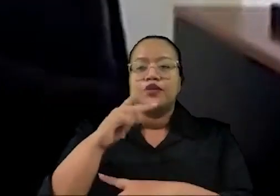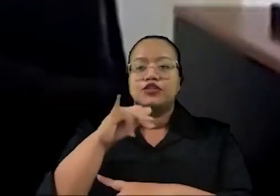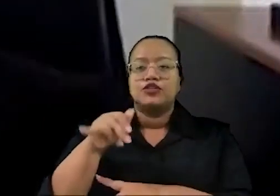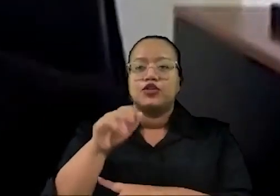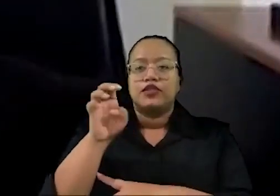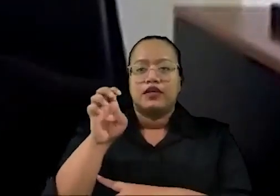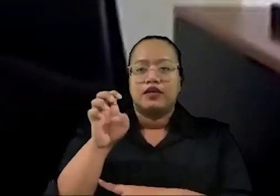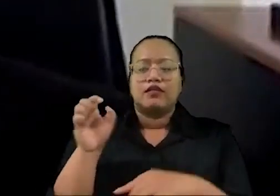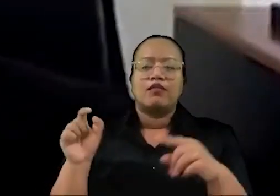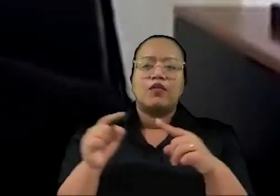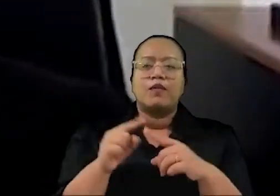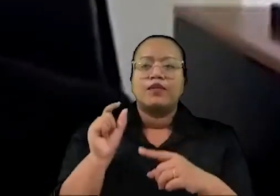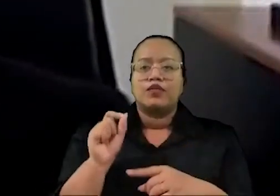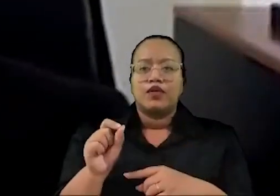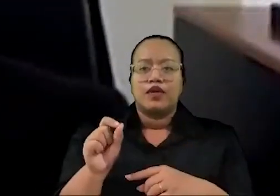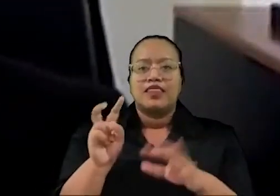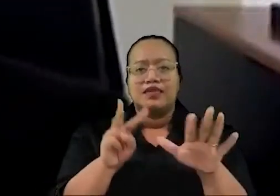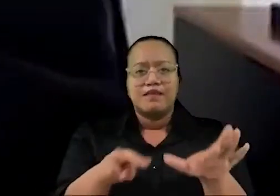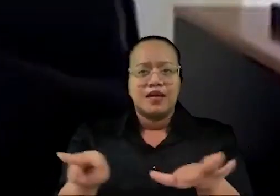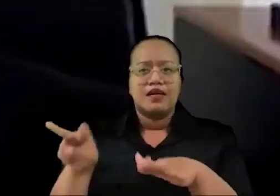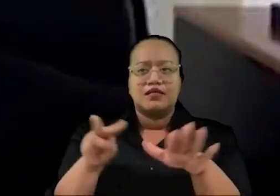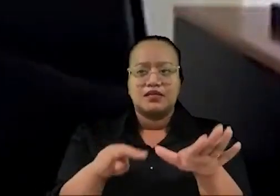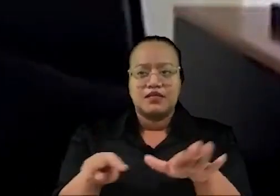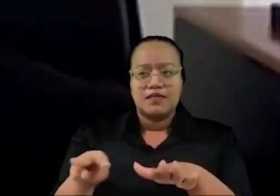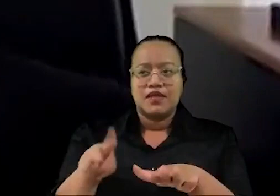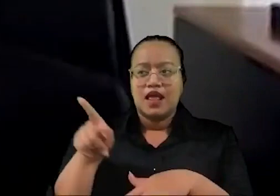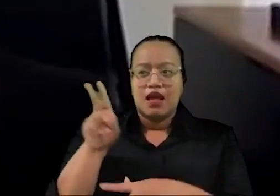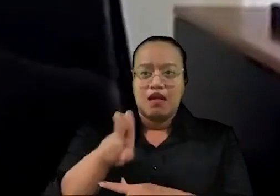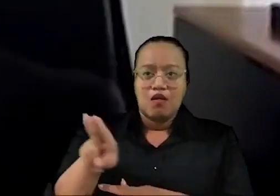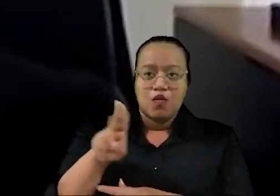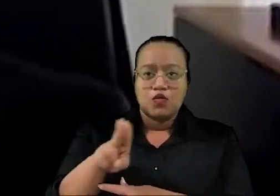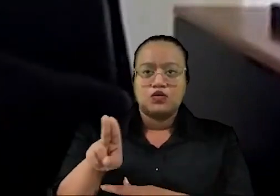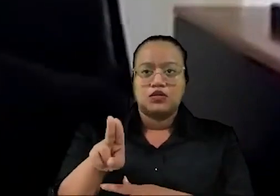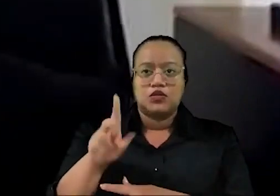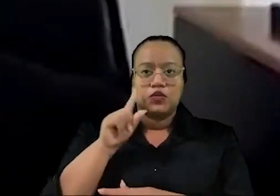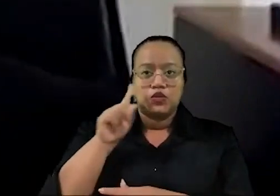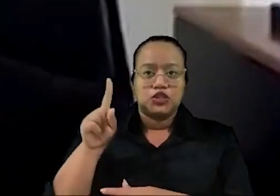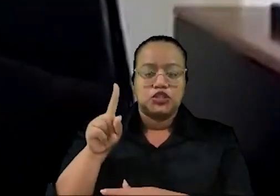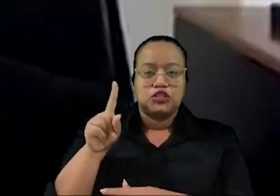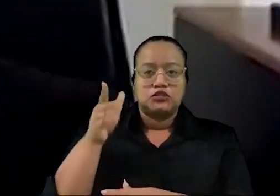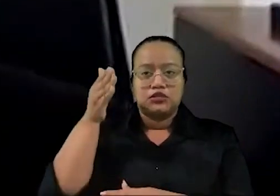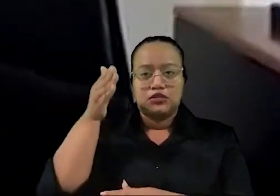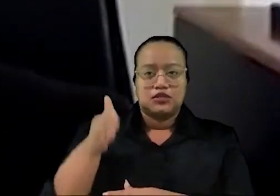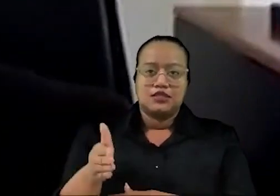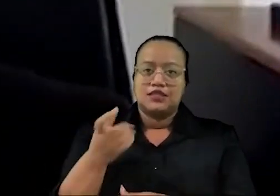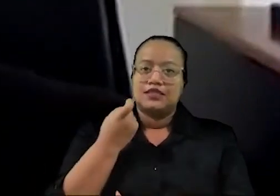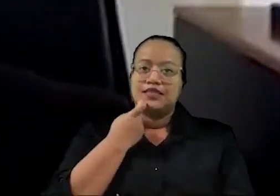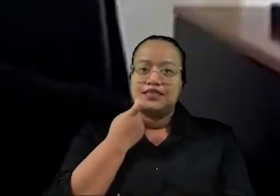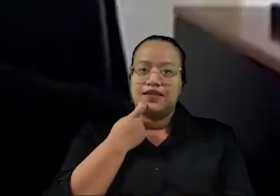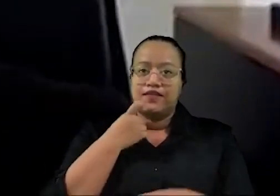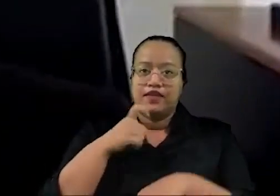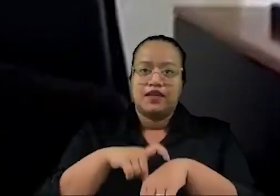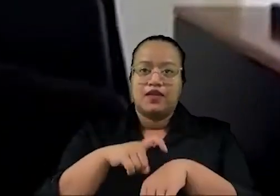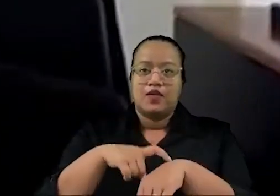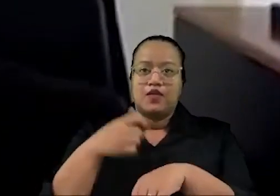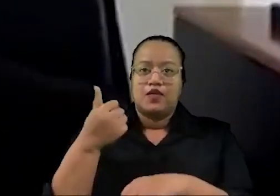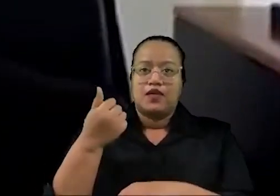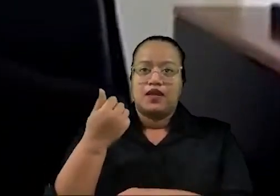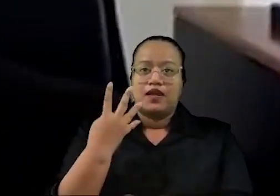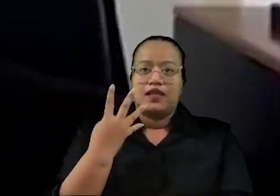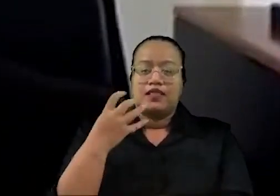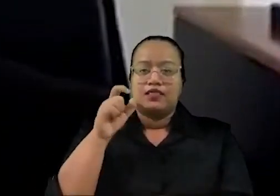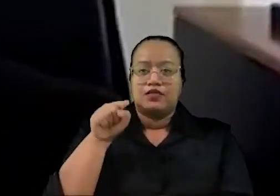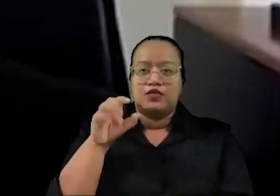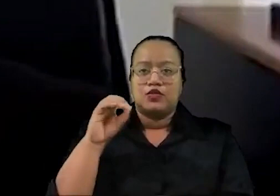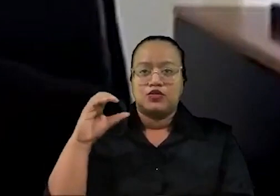gente escolheu uma data da semana, que é a sexta-feira, às 14 horas, e a gente tem utilizado esse momento